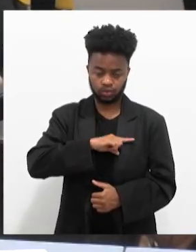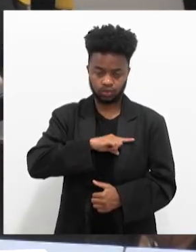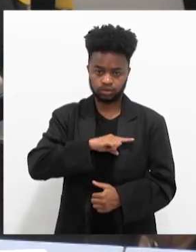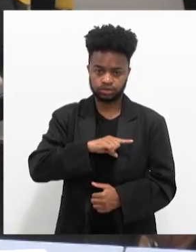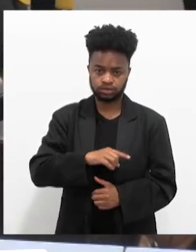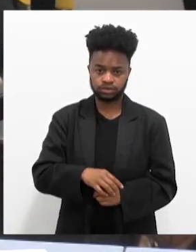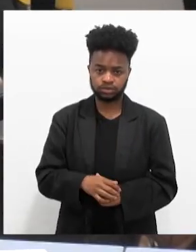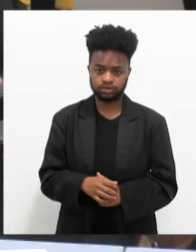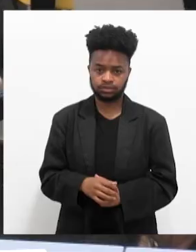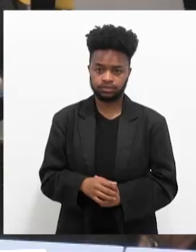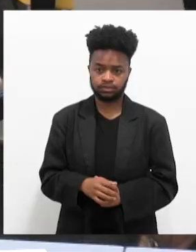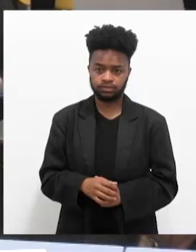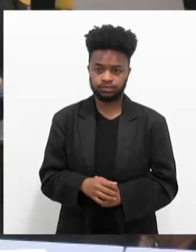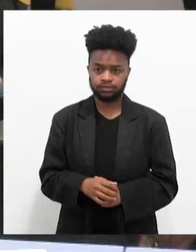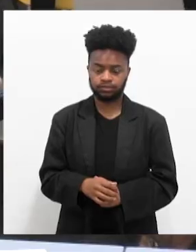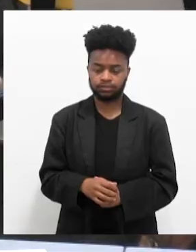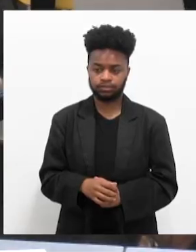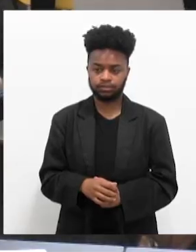ela está